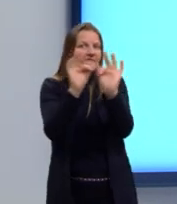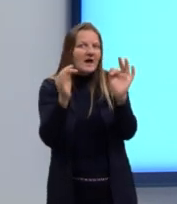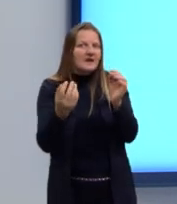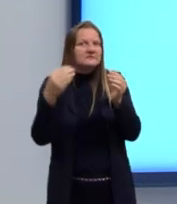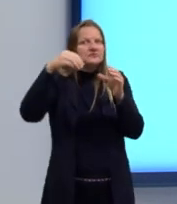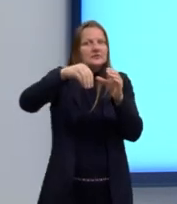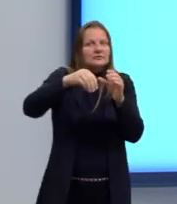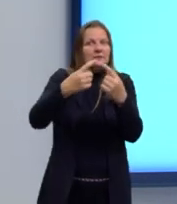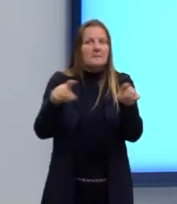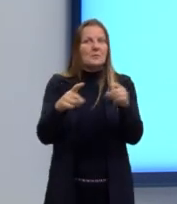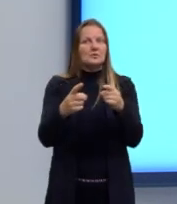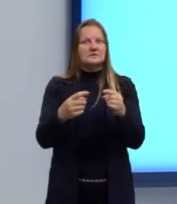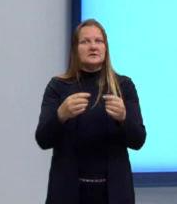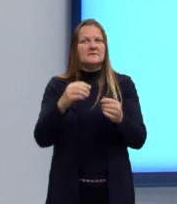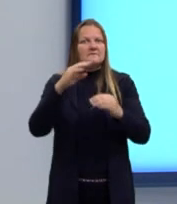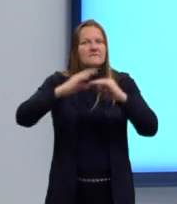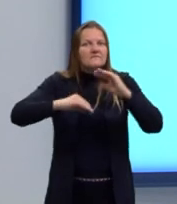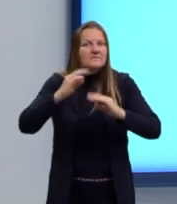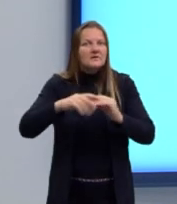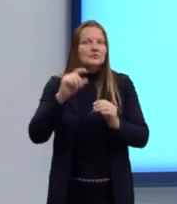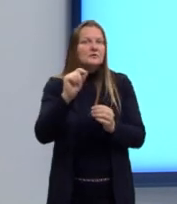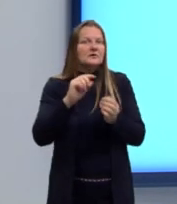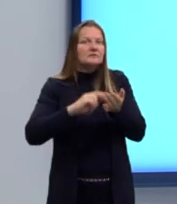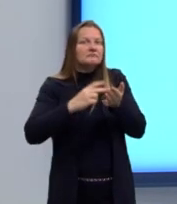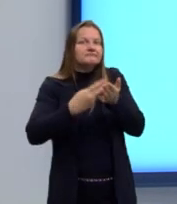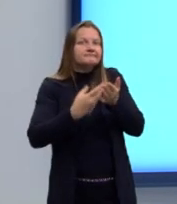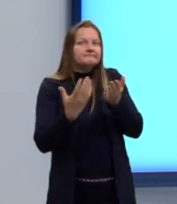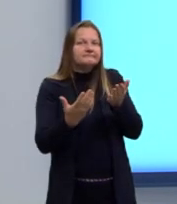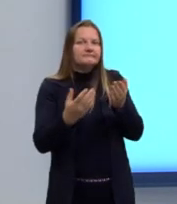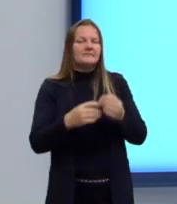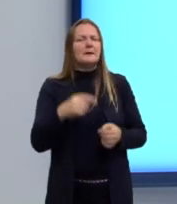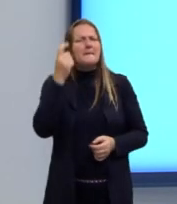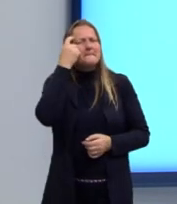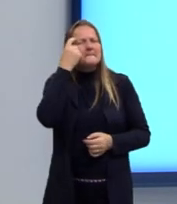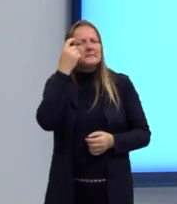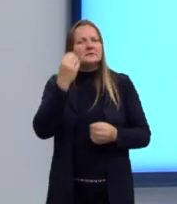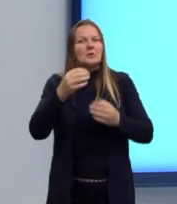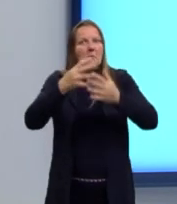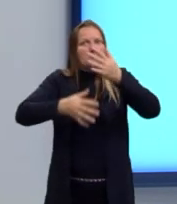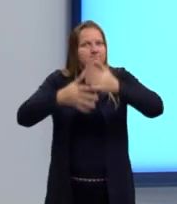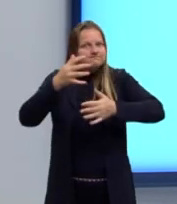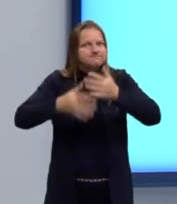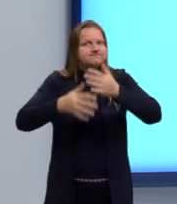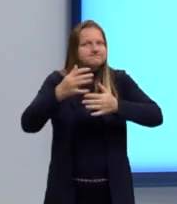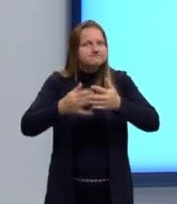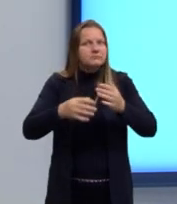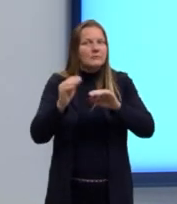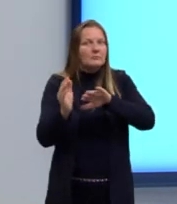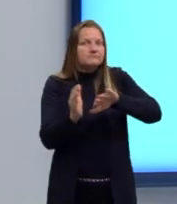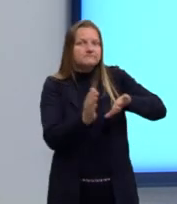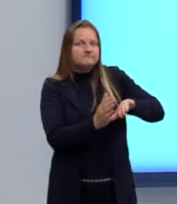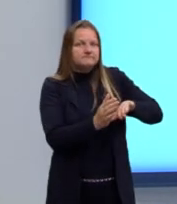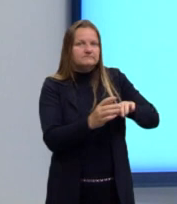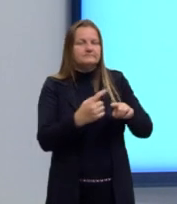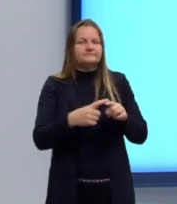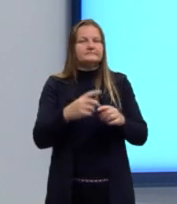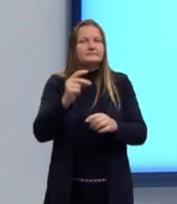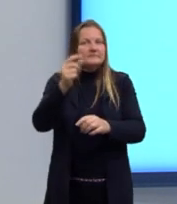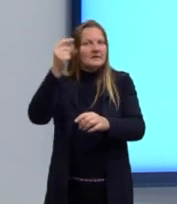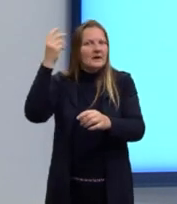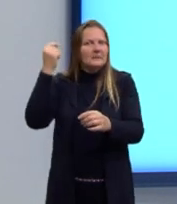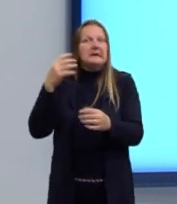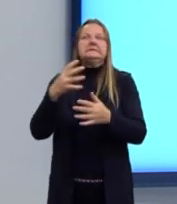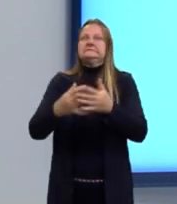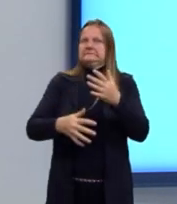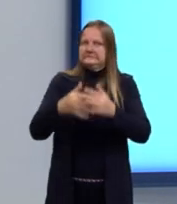de fato e pensando aí em polêmicas é parte né porque na época isso